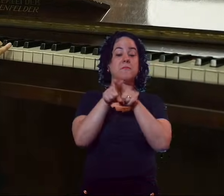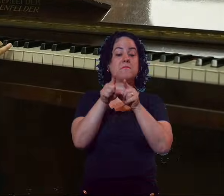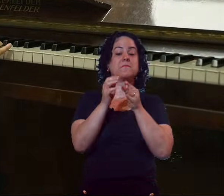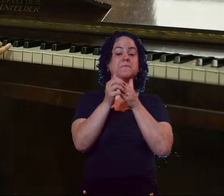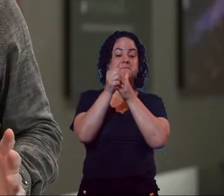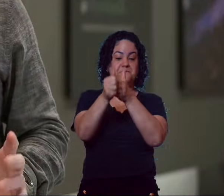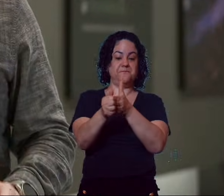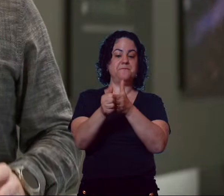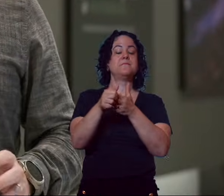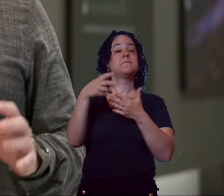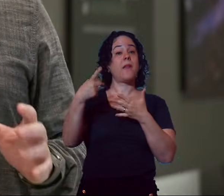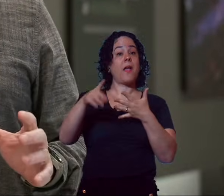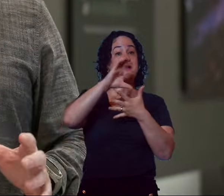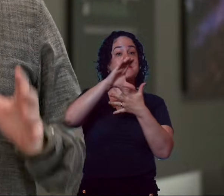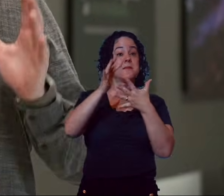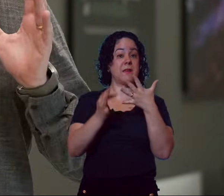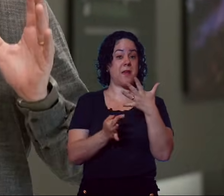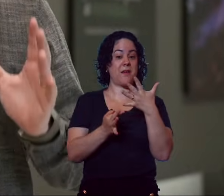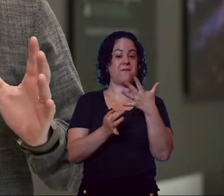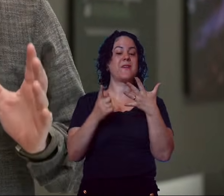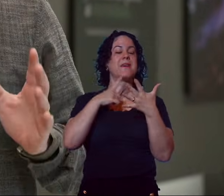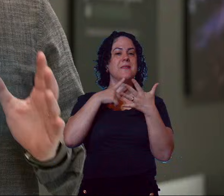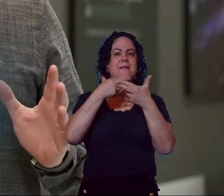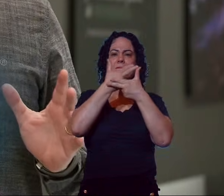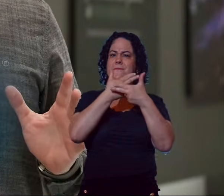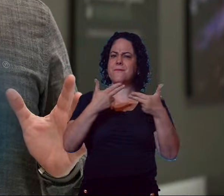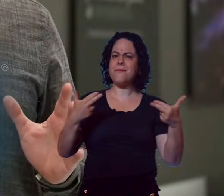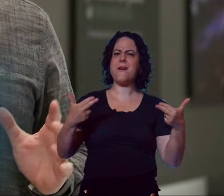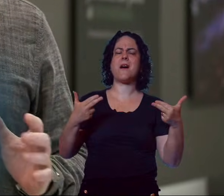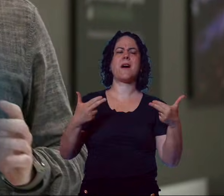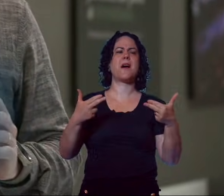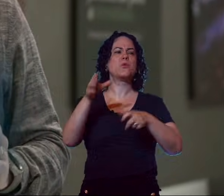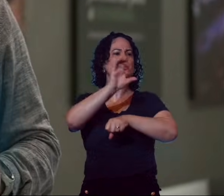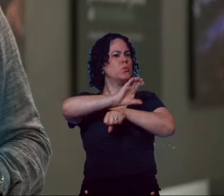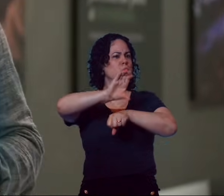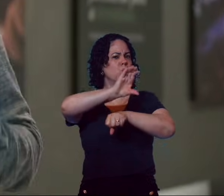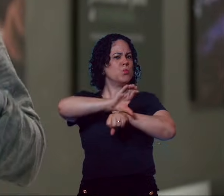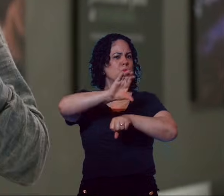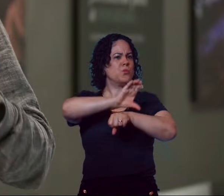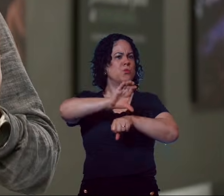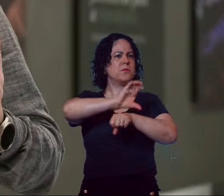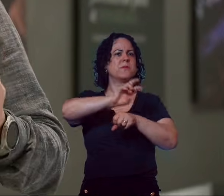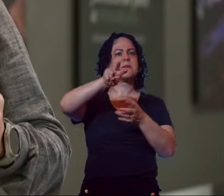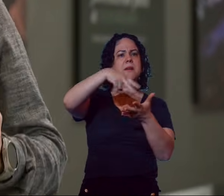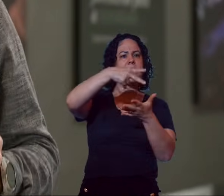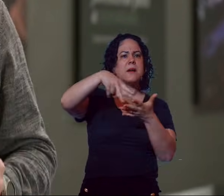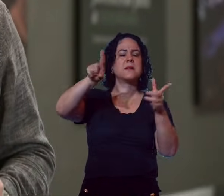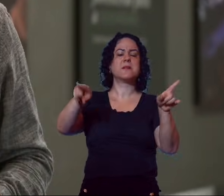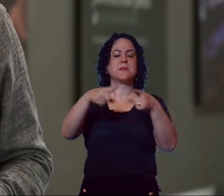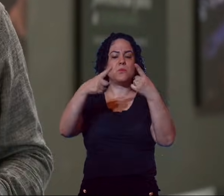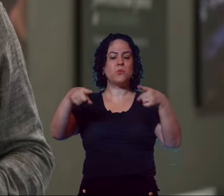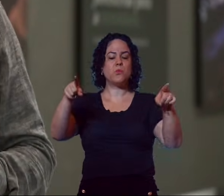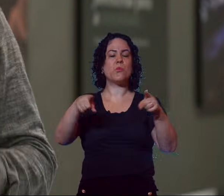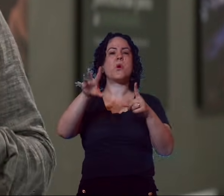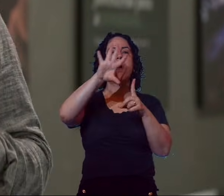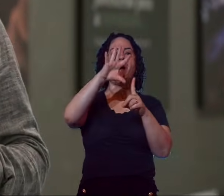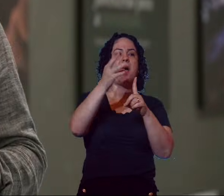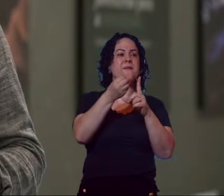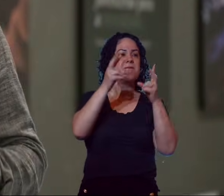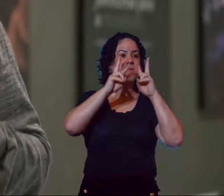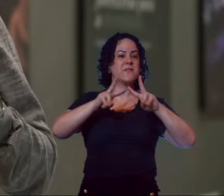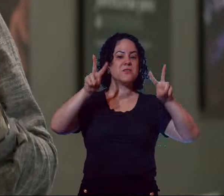O Centro de Formação oferece vários caminhos de formação em dança, música, artes